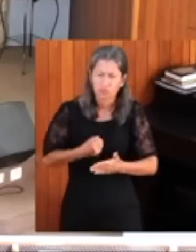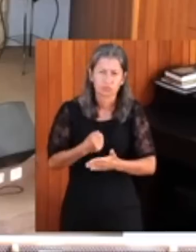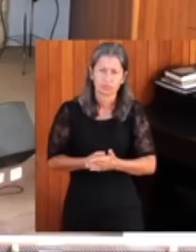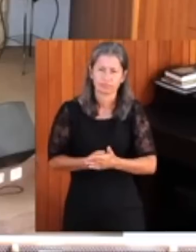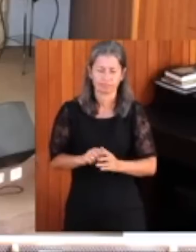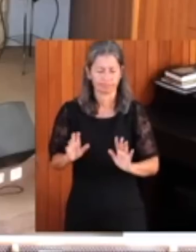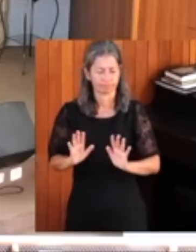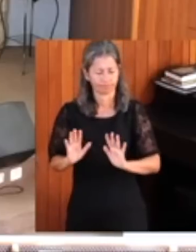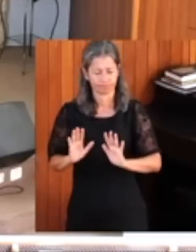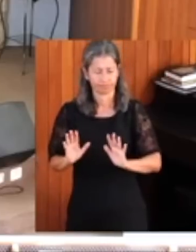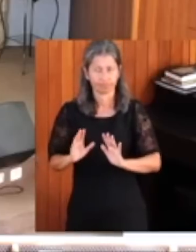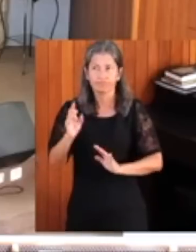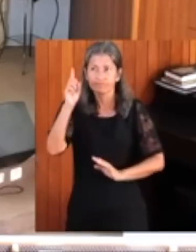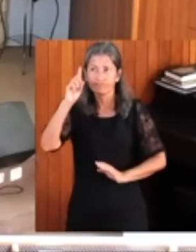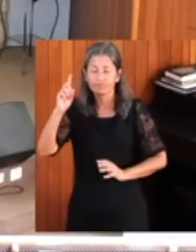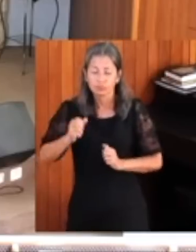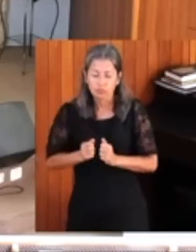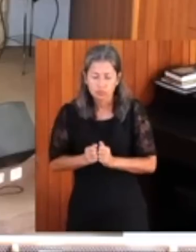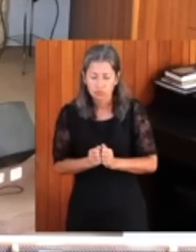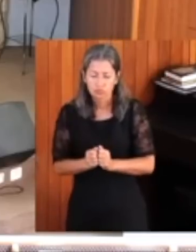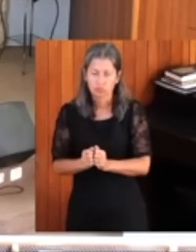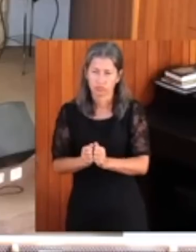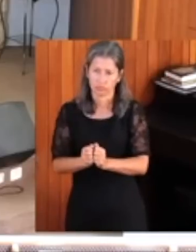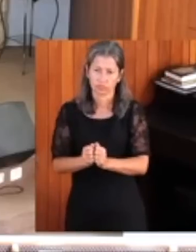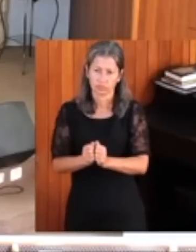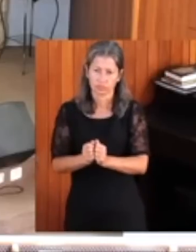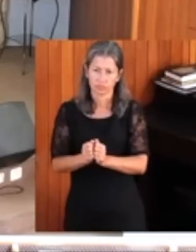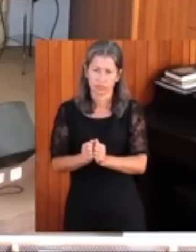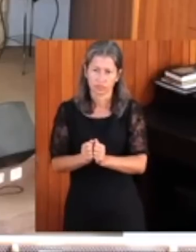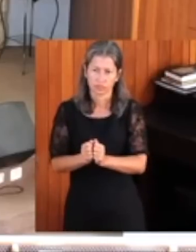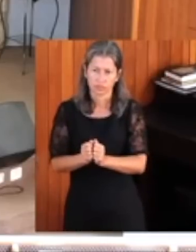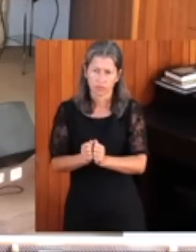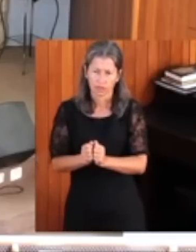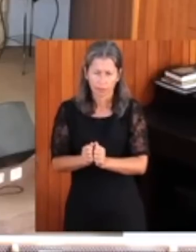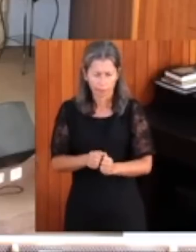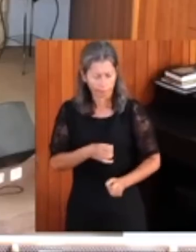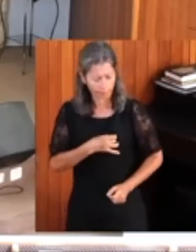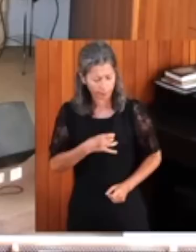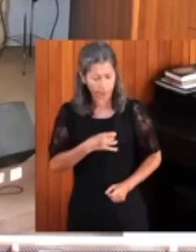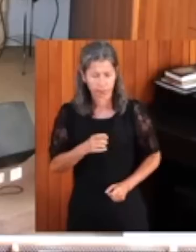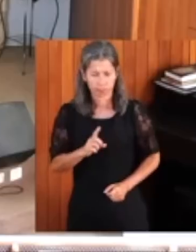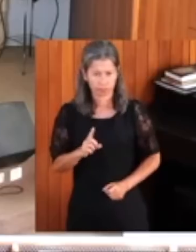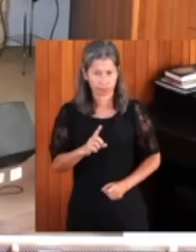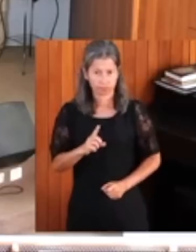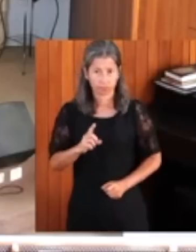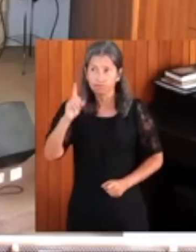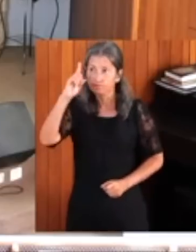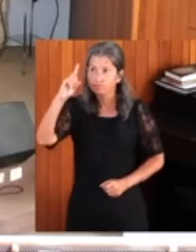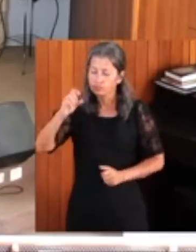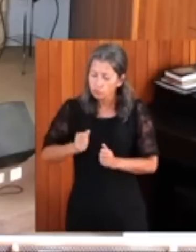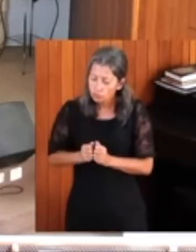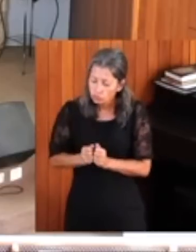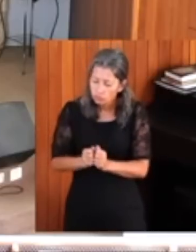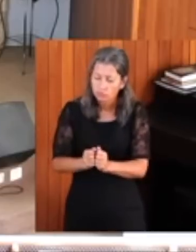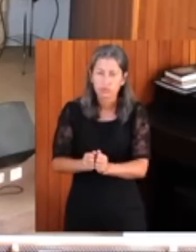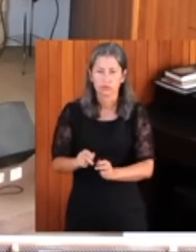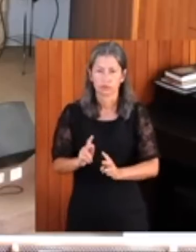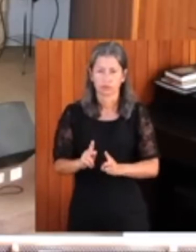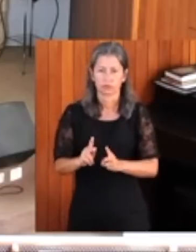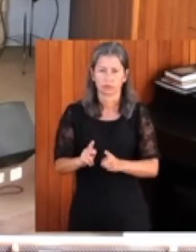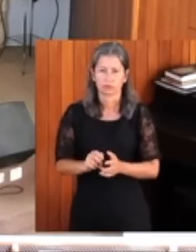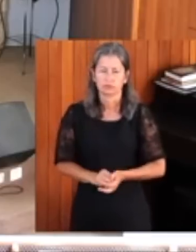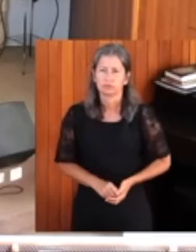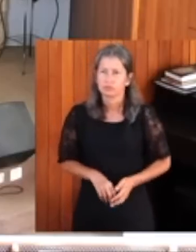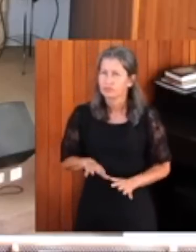estou com você. Ainda que eu ande pelo vale da sombra da morte, não temerei, porque Deus está comigo. Essa é a promessa. Então, quando a dúvida bater